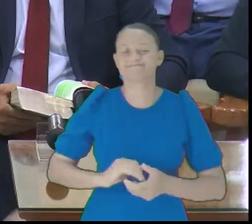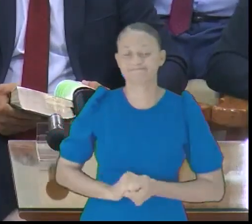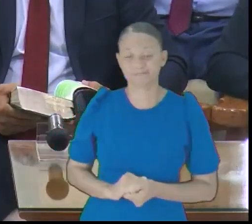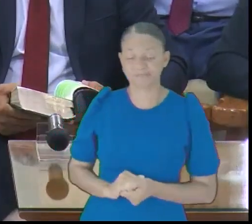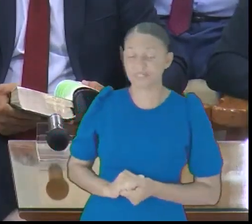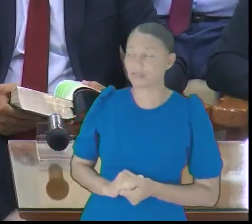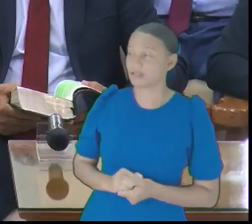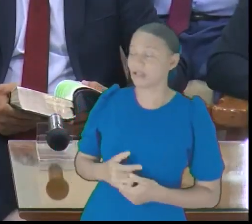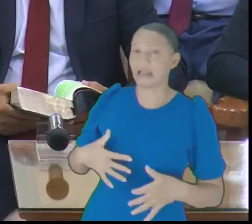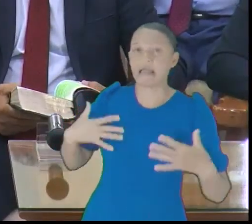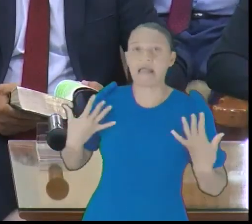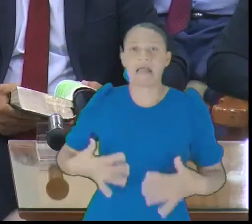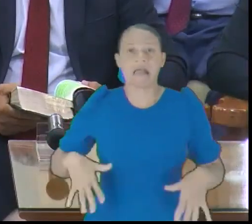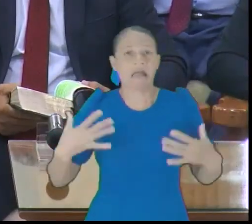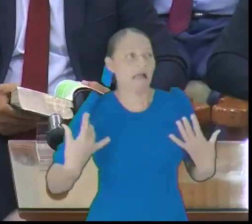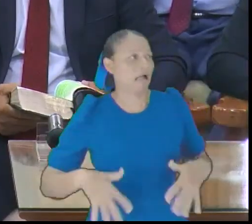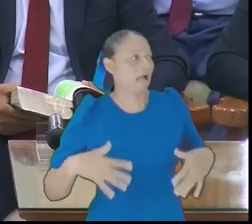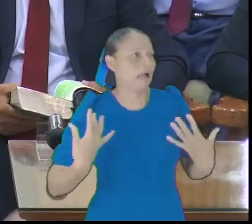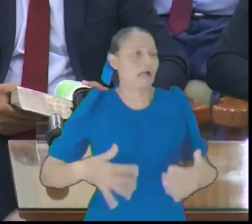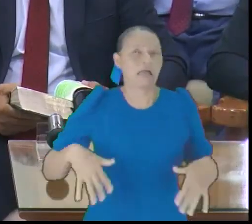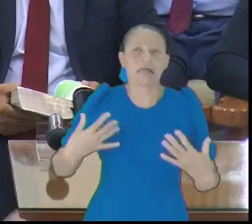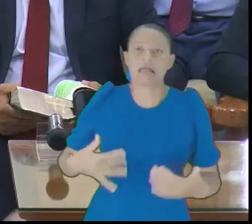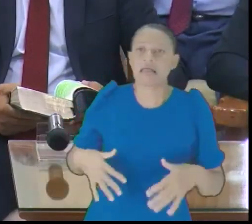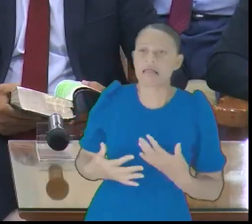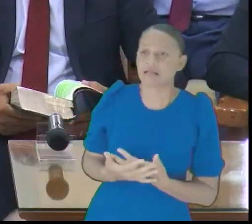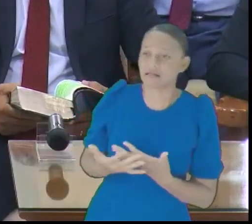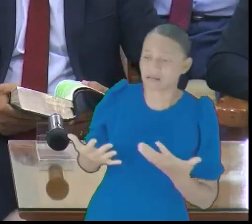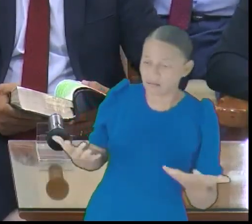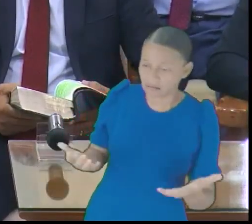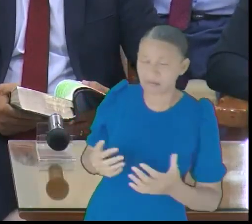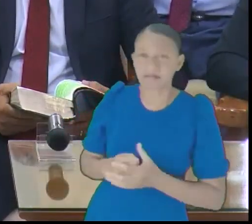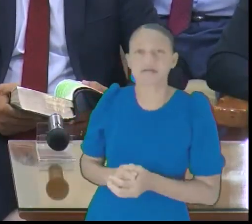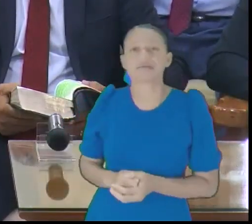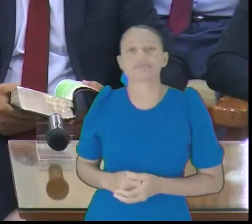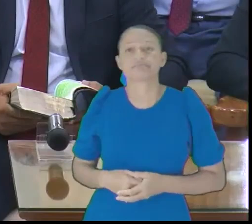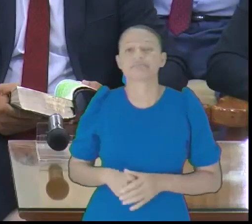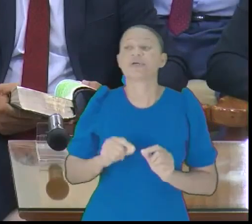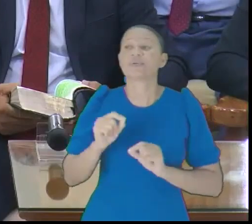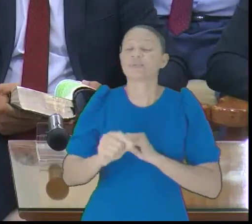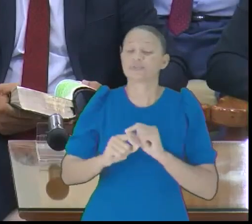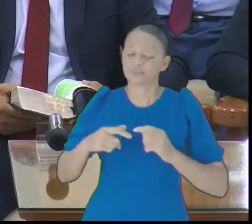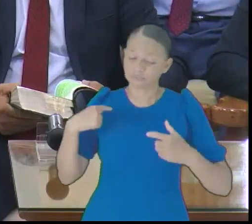A gente se apavora, porque somos humanos falhos.